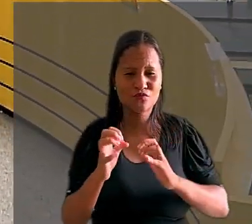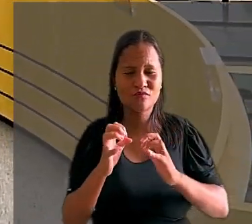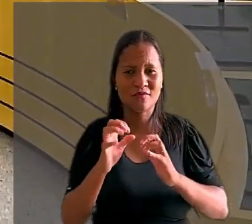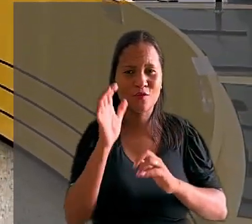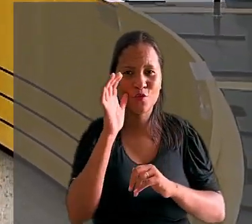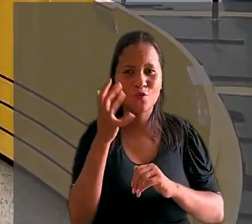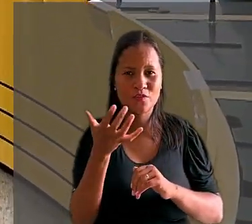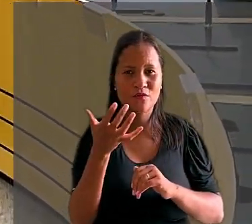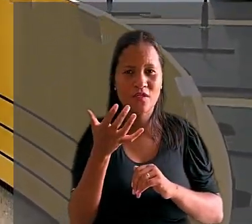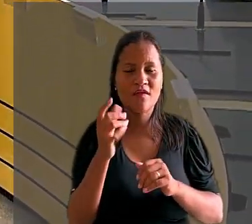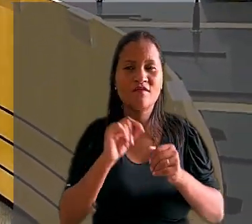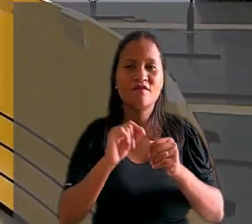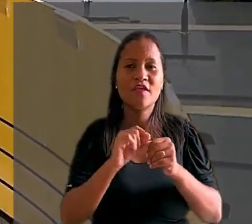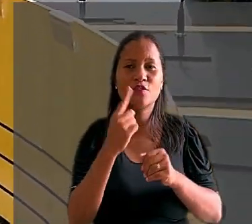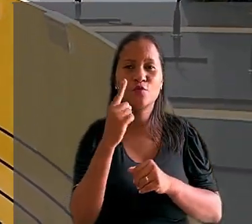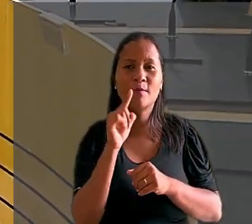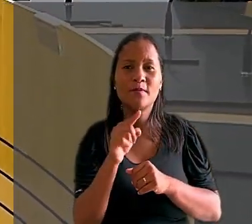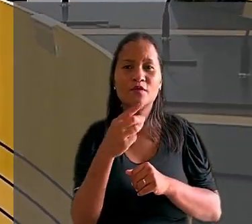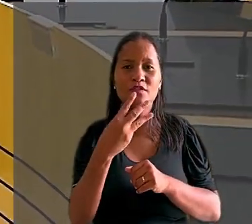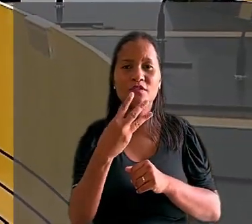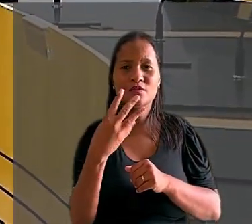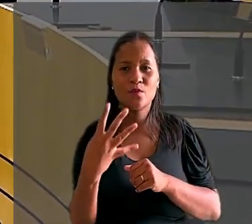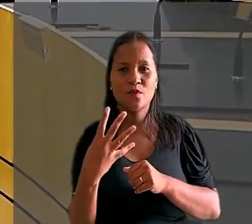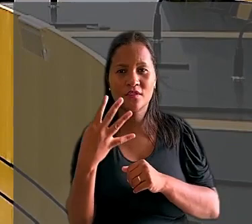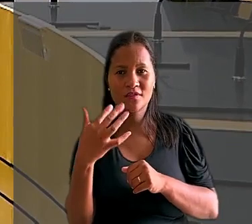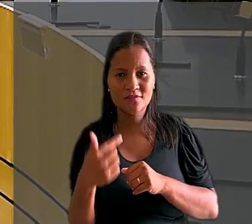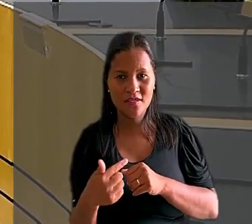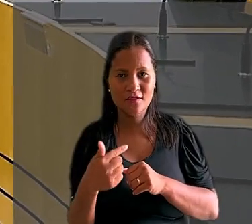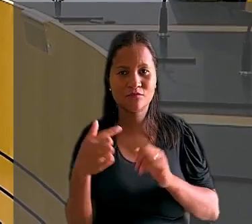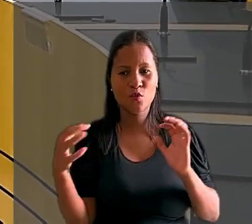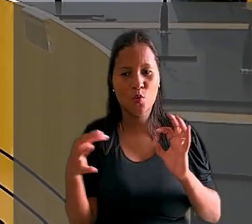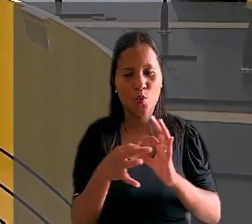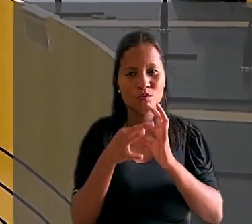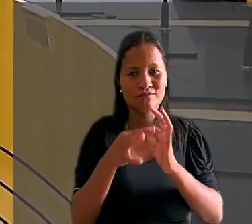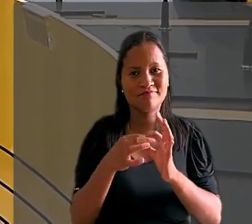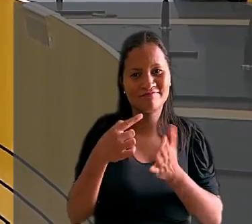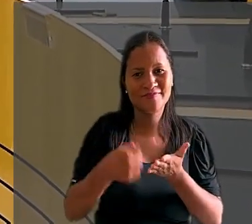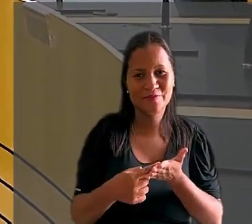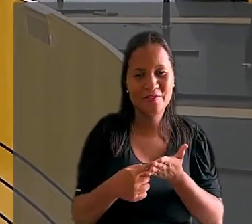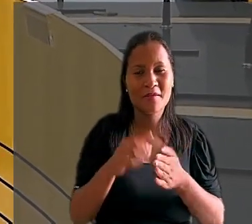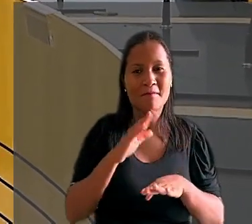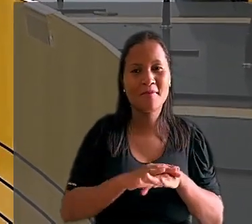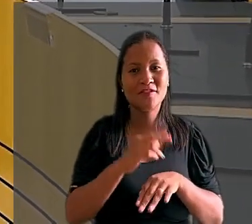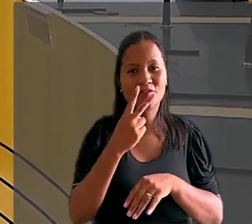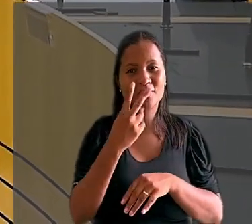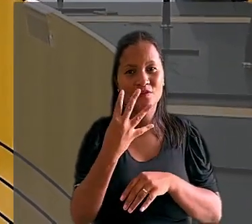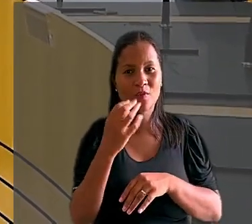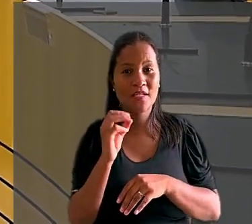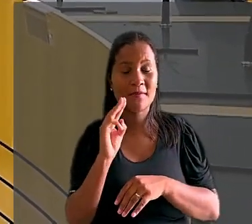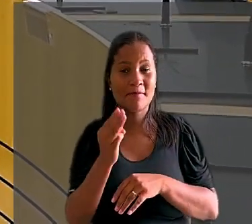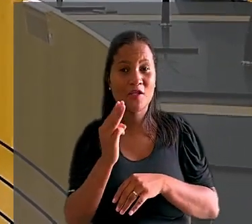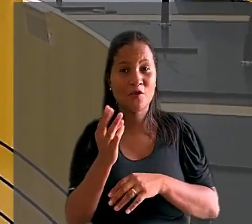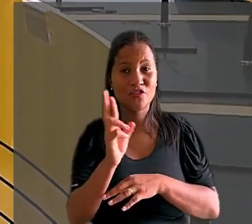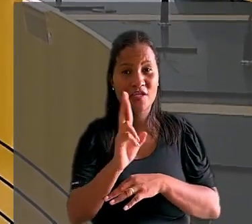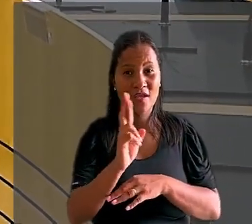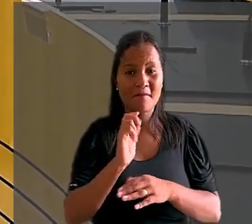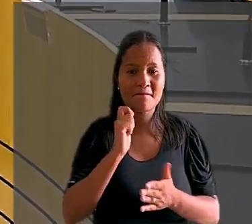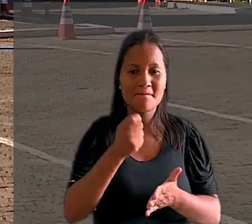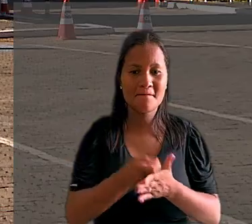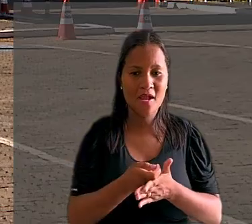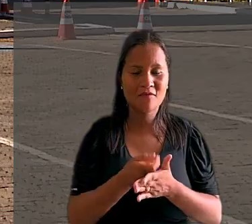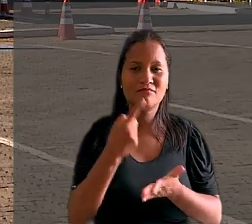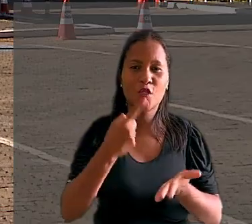realizou 1.347 conciliações. Mais de 240 milhões de reais foram pagos em acordos